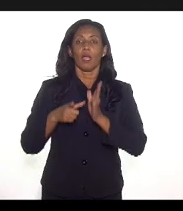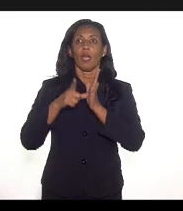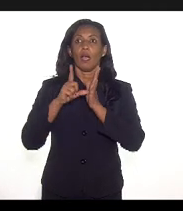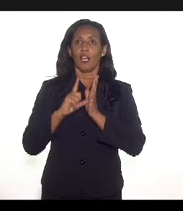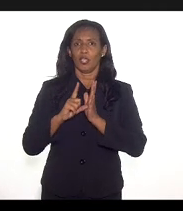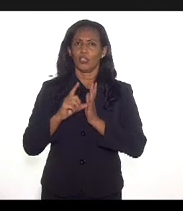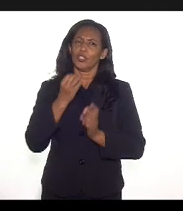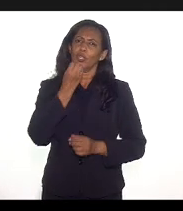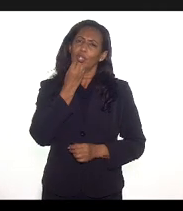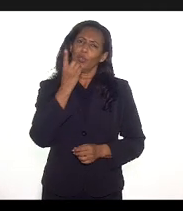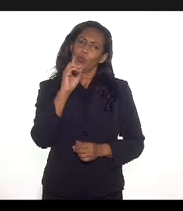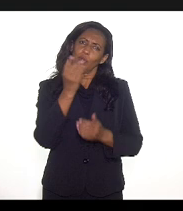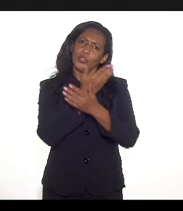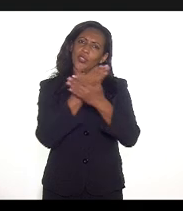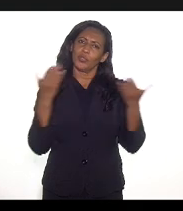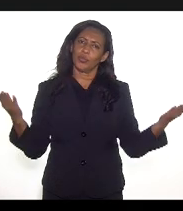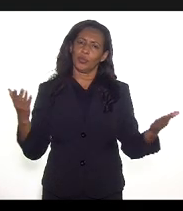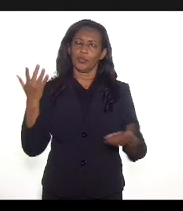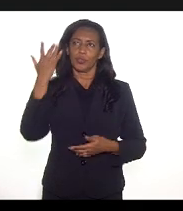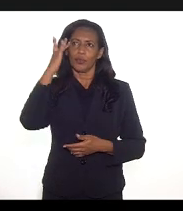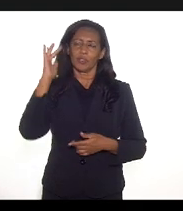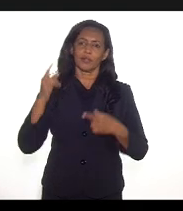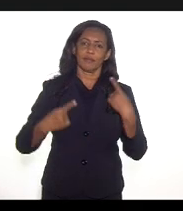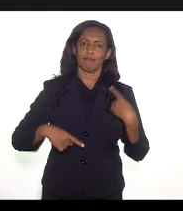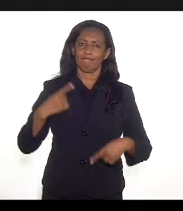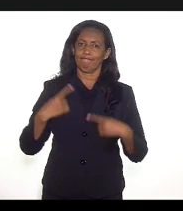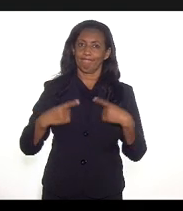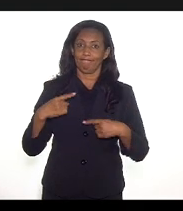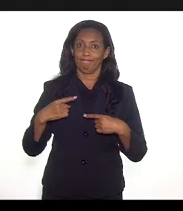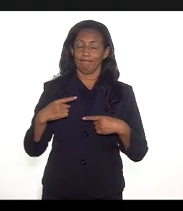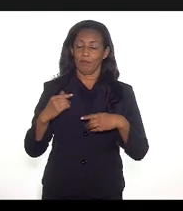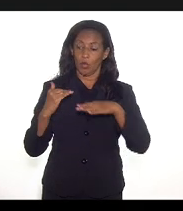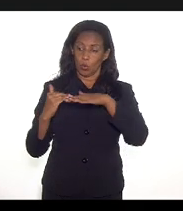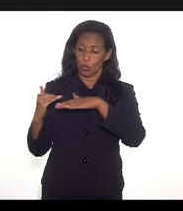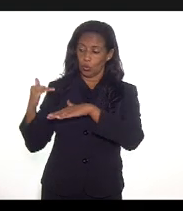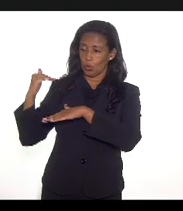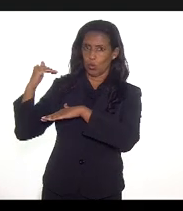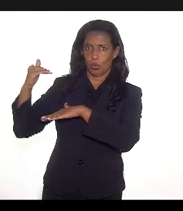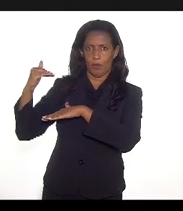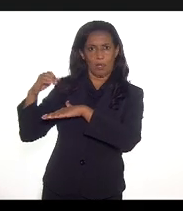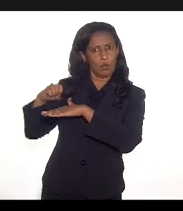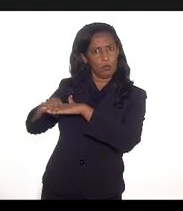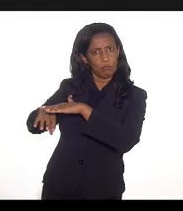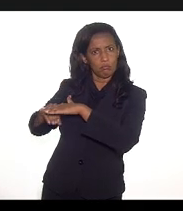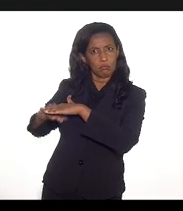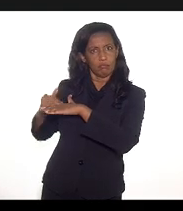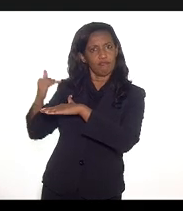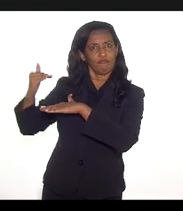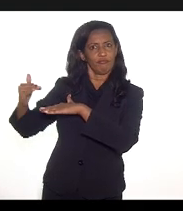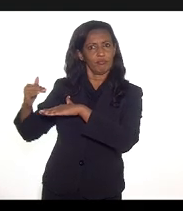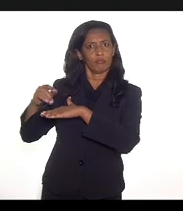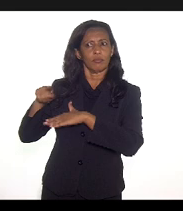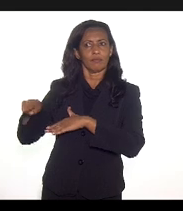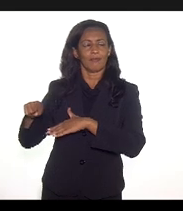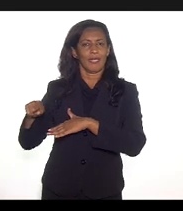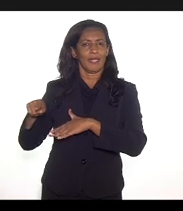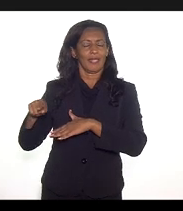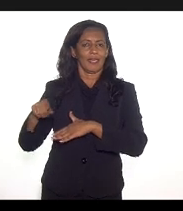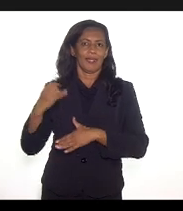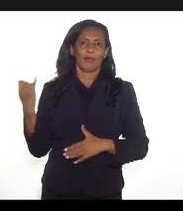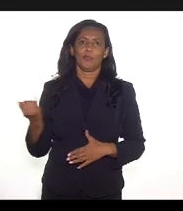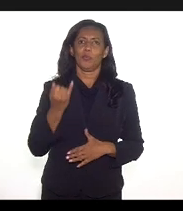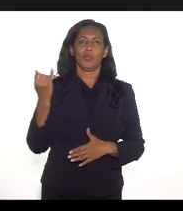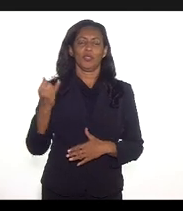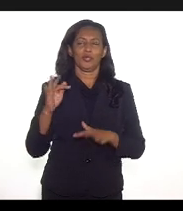dia a todos. Eu acho que esse debate acerca do Fundo Soberano, ele é fundamental para que a gente ponha um fim a